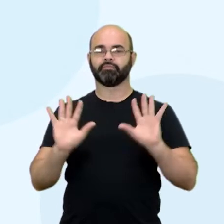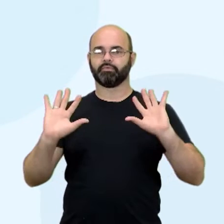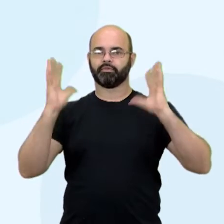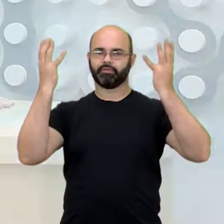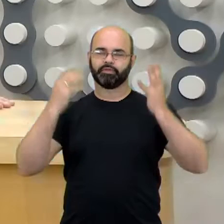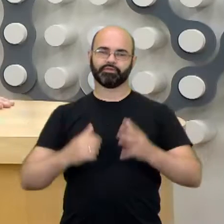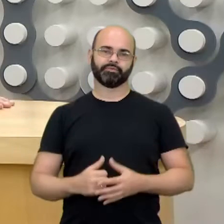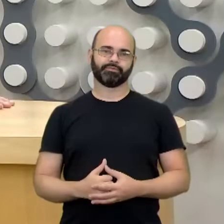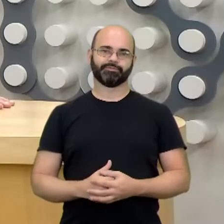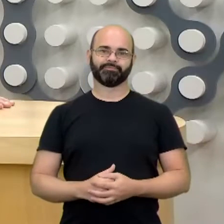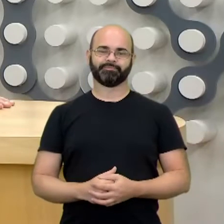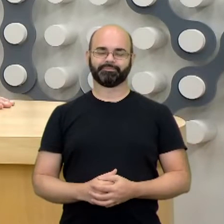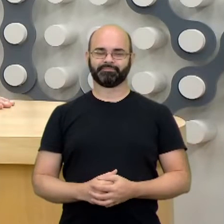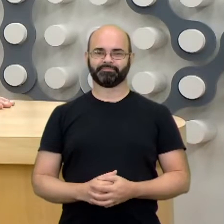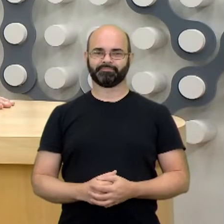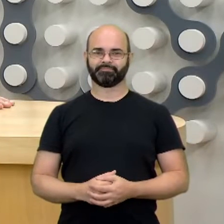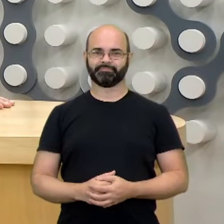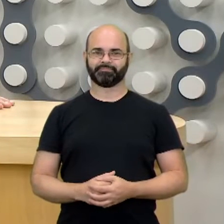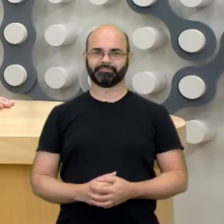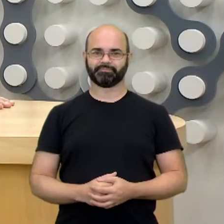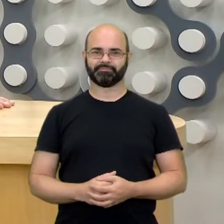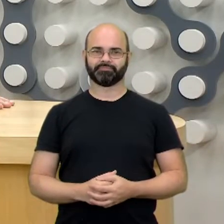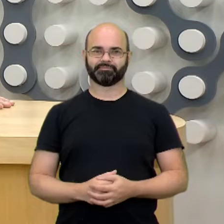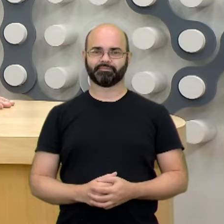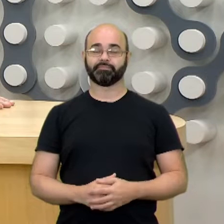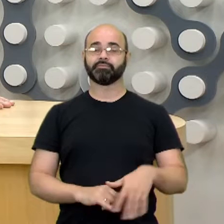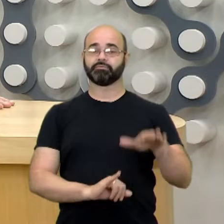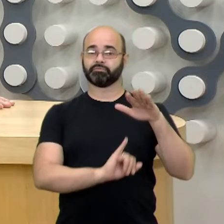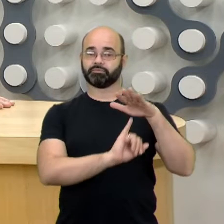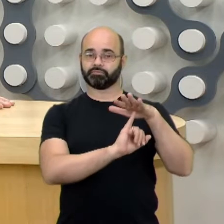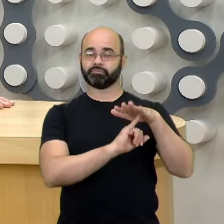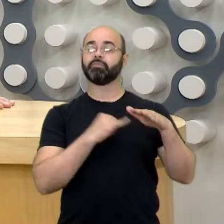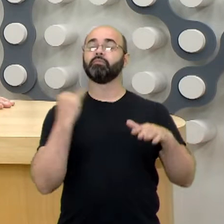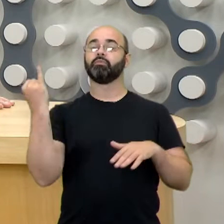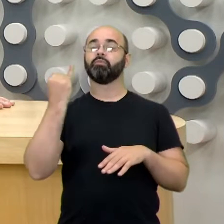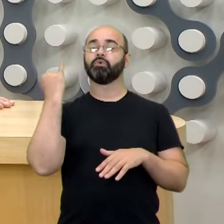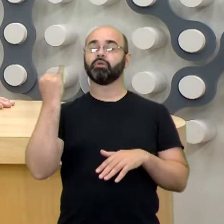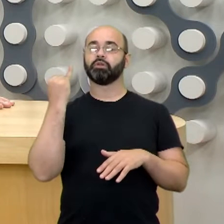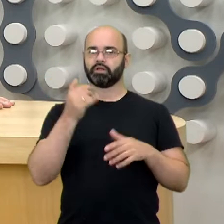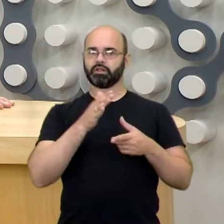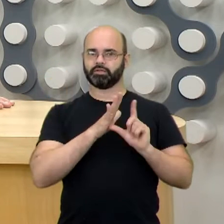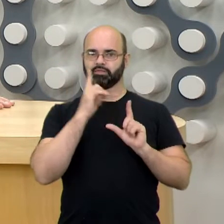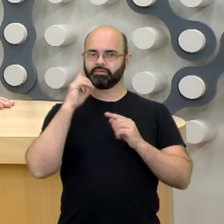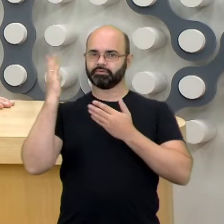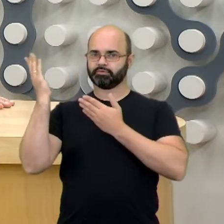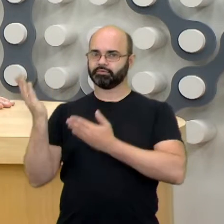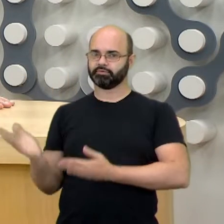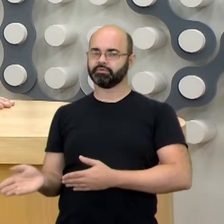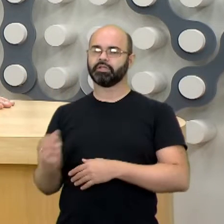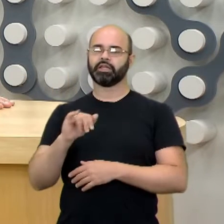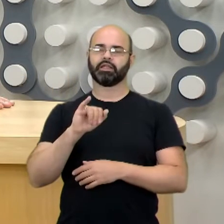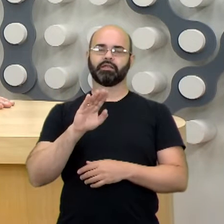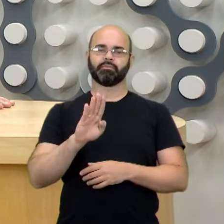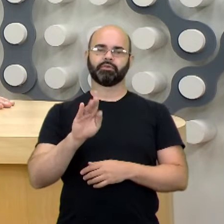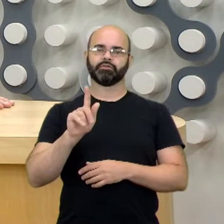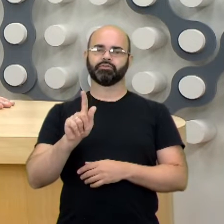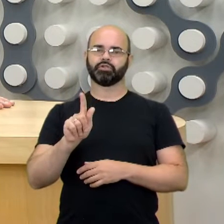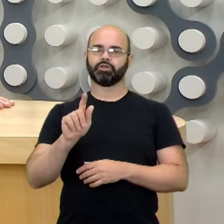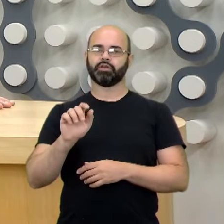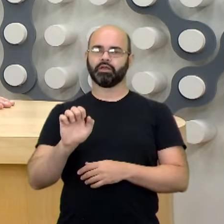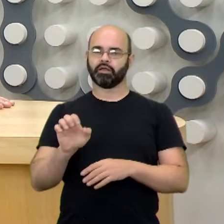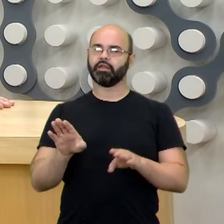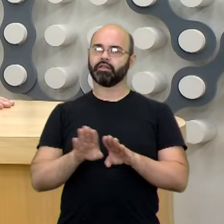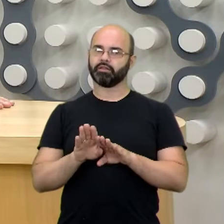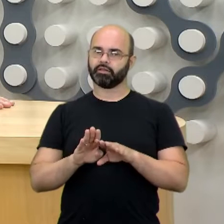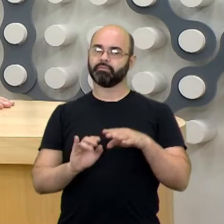eventos. Então vejam, né, a importância do Instituto, né, ele também está aí, como, né, o IBGE, principalmente, que também é um